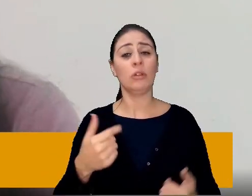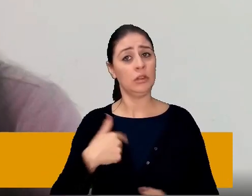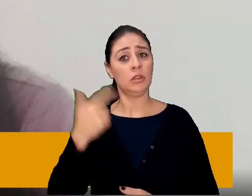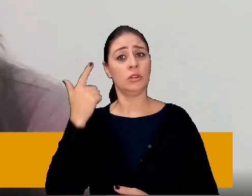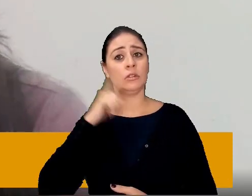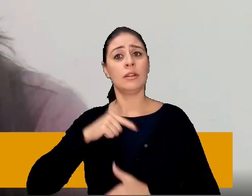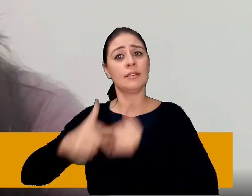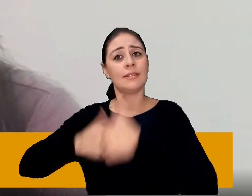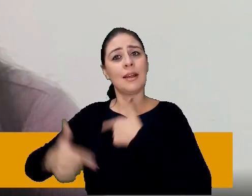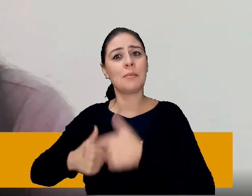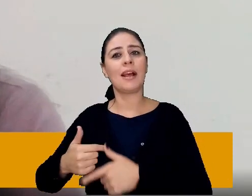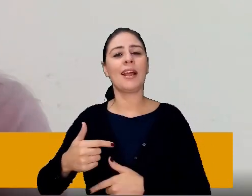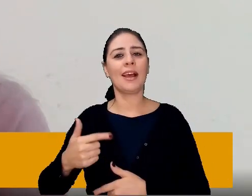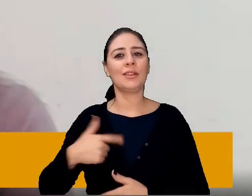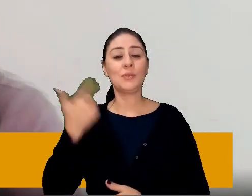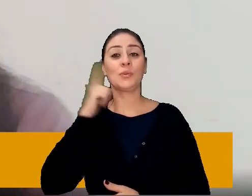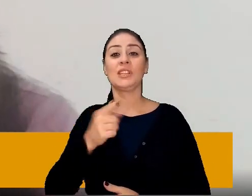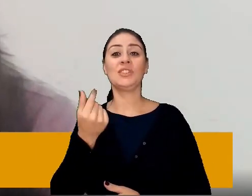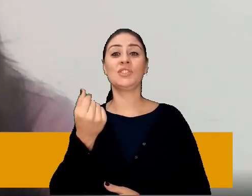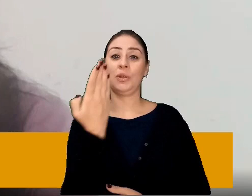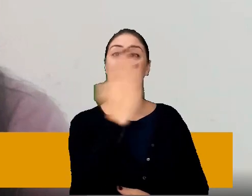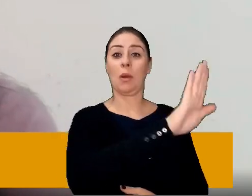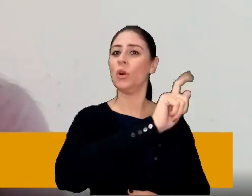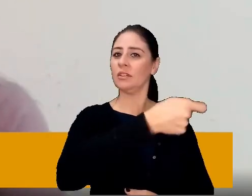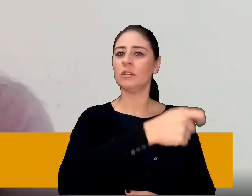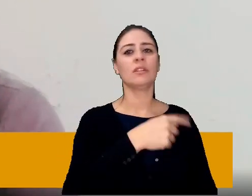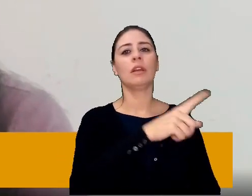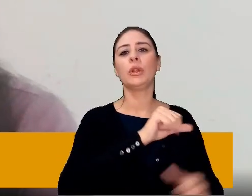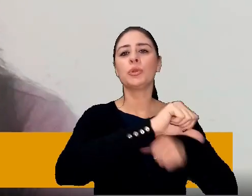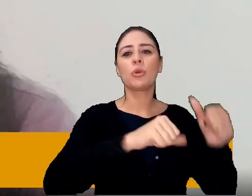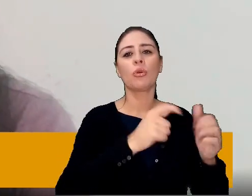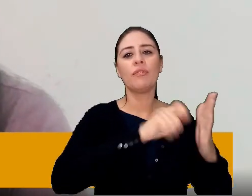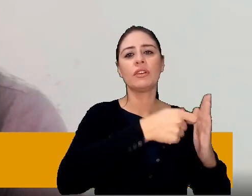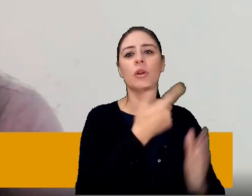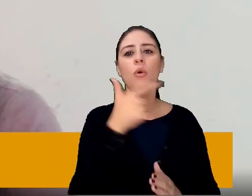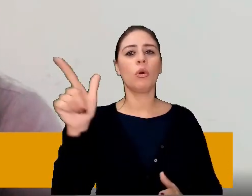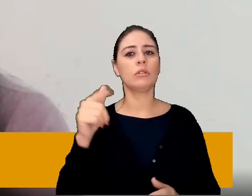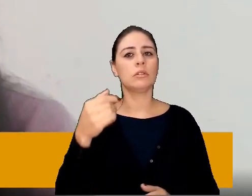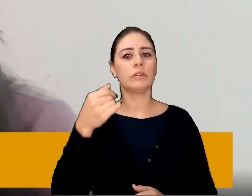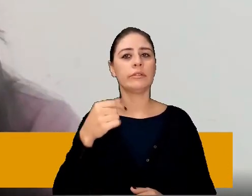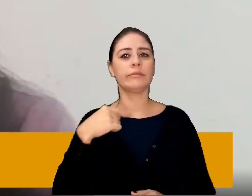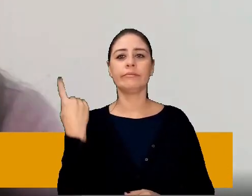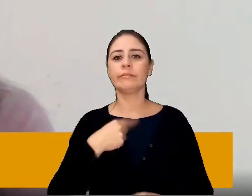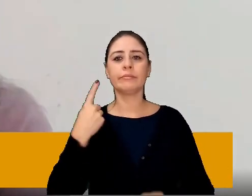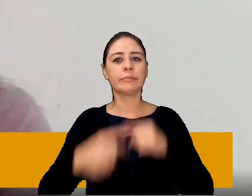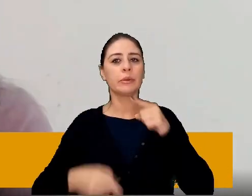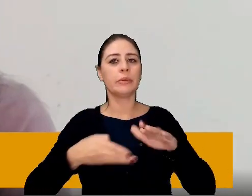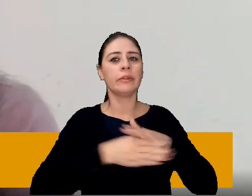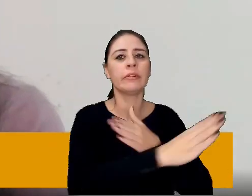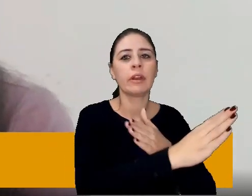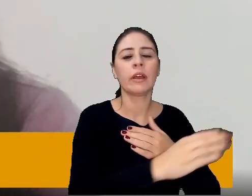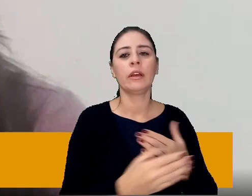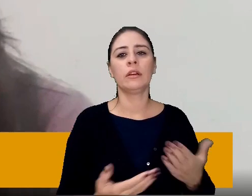trocou a fechadura, né? Eu tinha trabalhado e tinha conseguido dinheiro para colocar a porta e a fechadura, e ele foi lá e trocou a